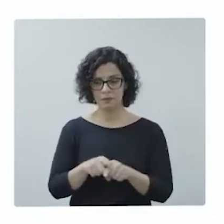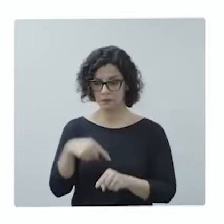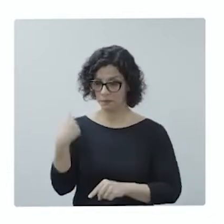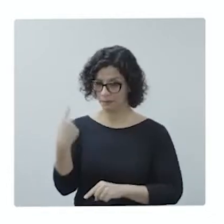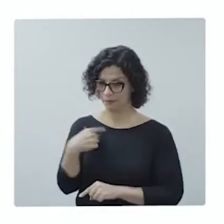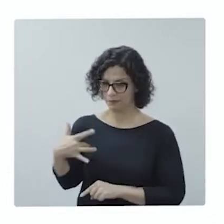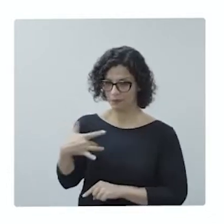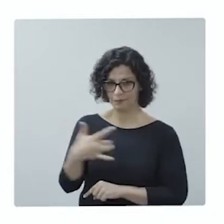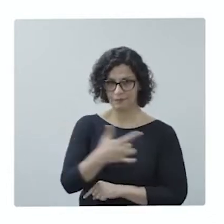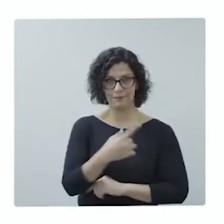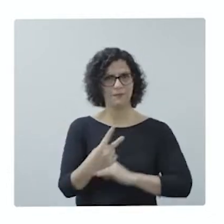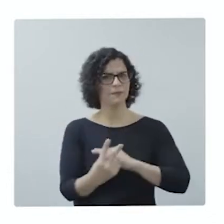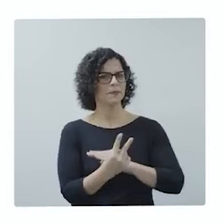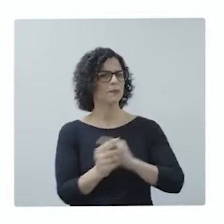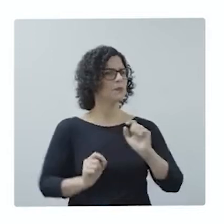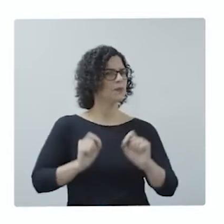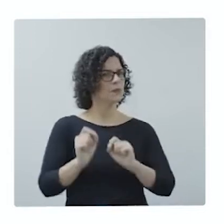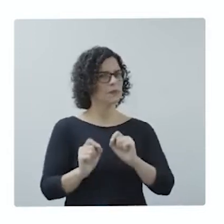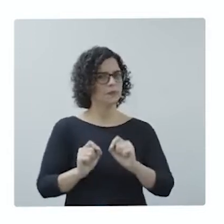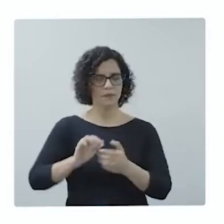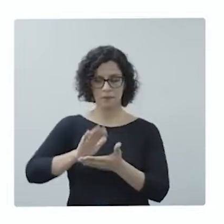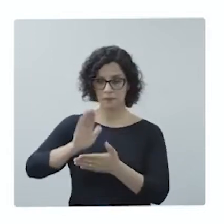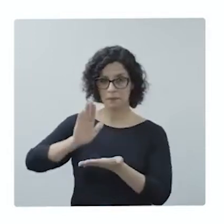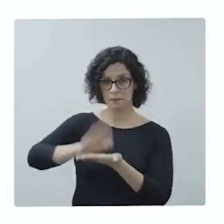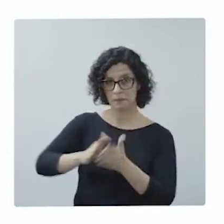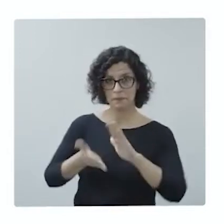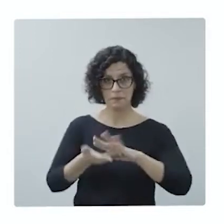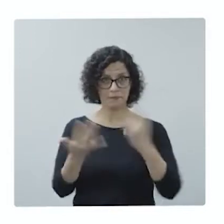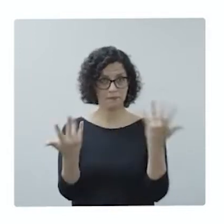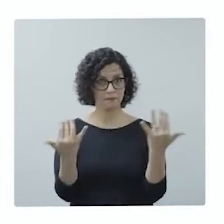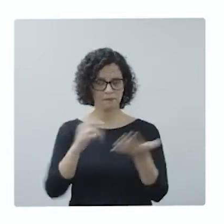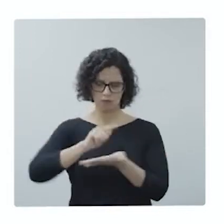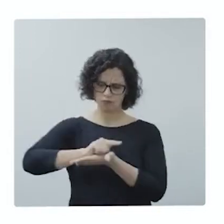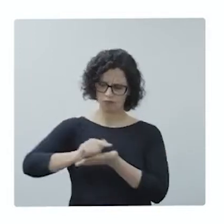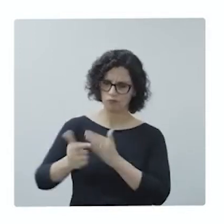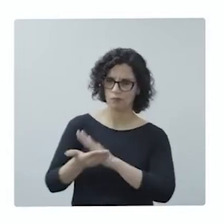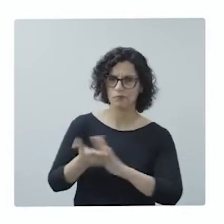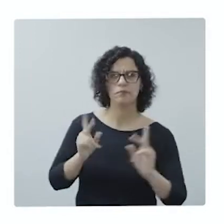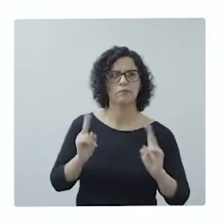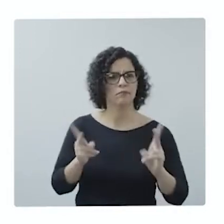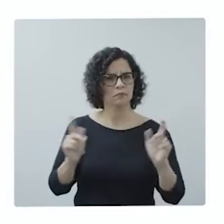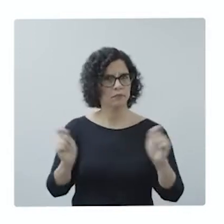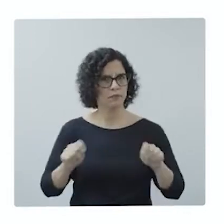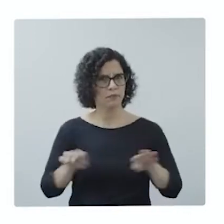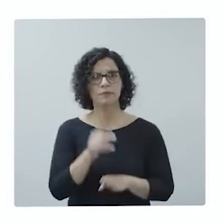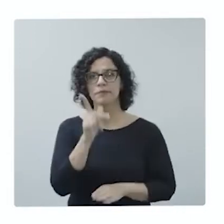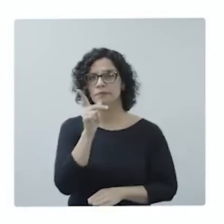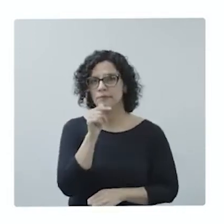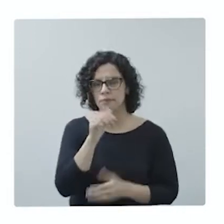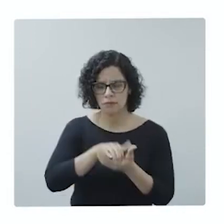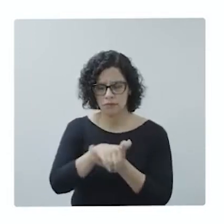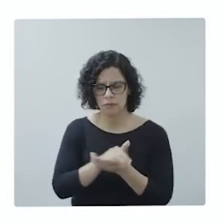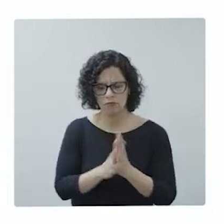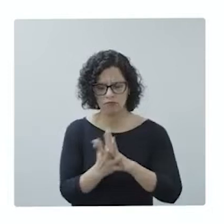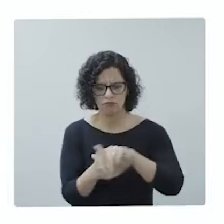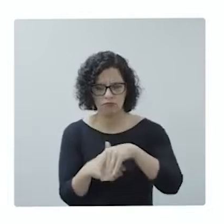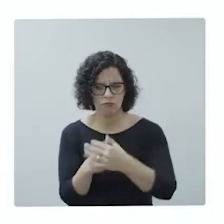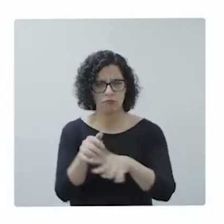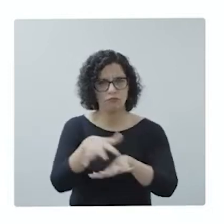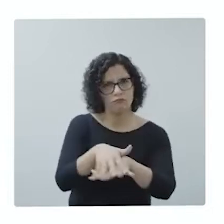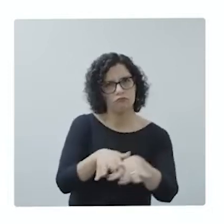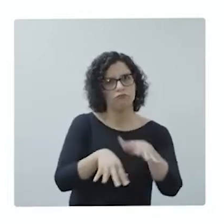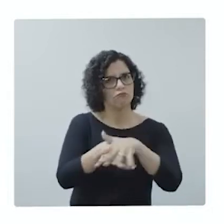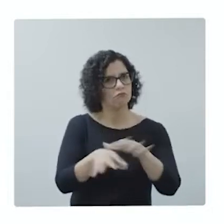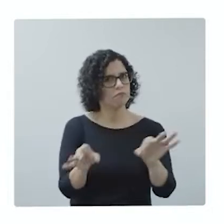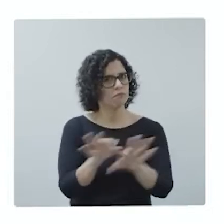nossa saúde, o que é a higiene das mãos. Sempre que possível, lavar suas mãos com água e